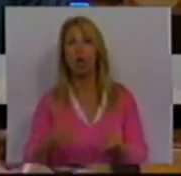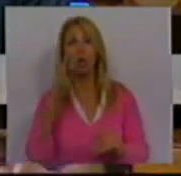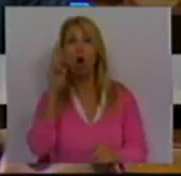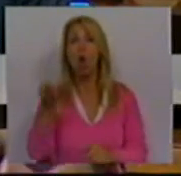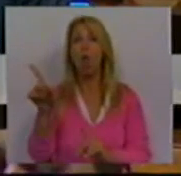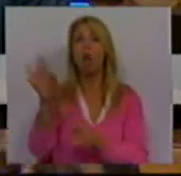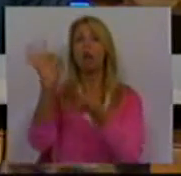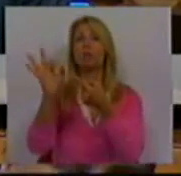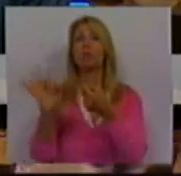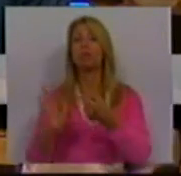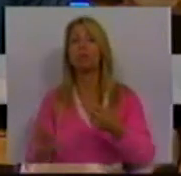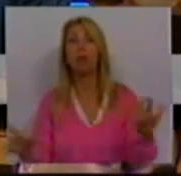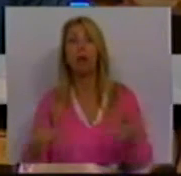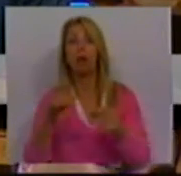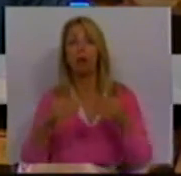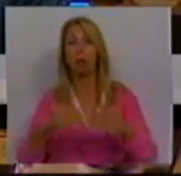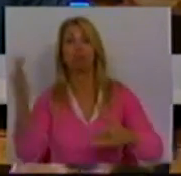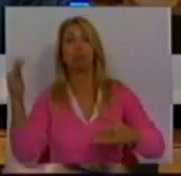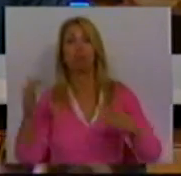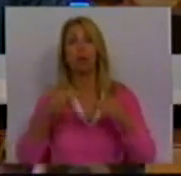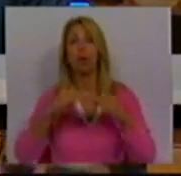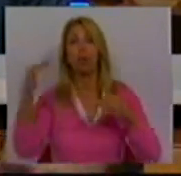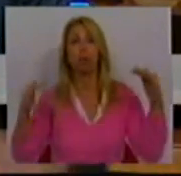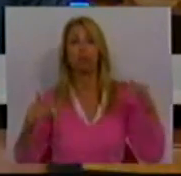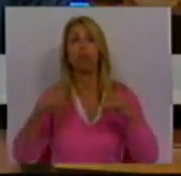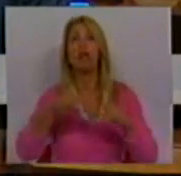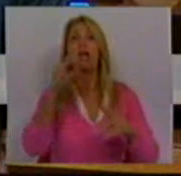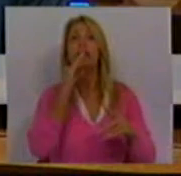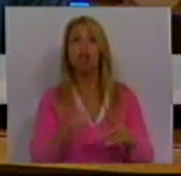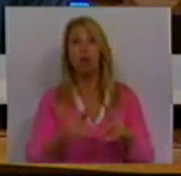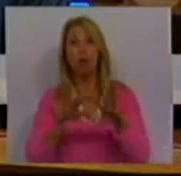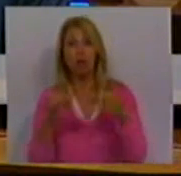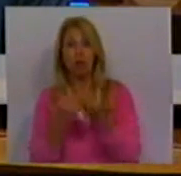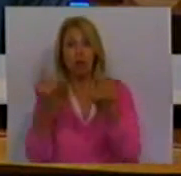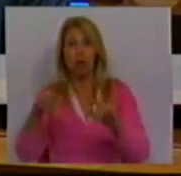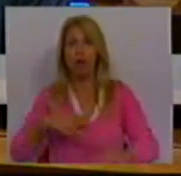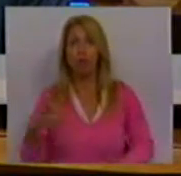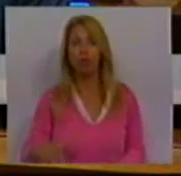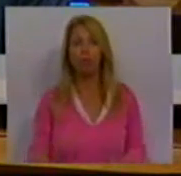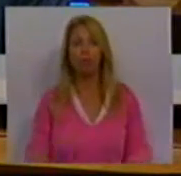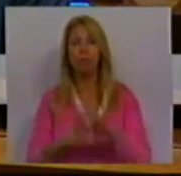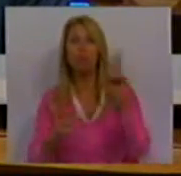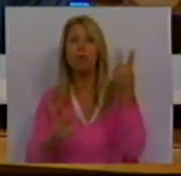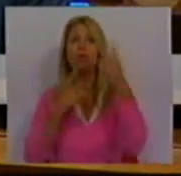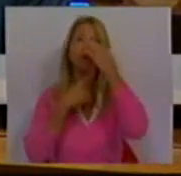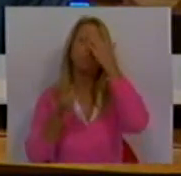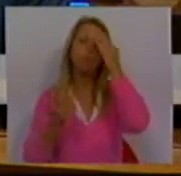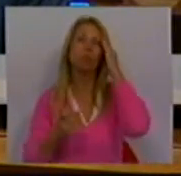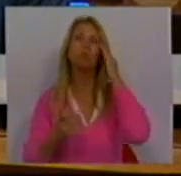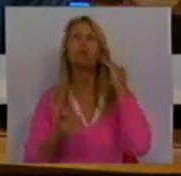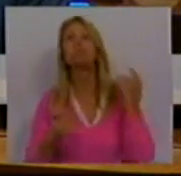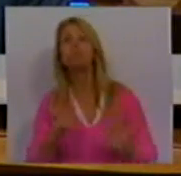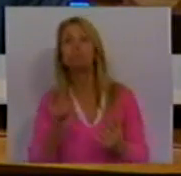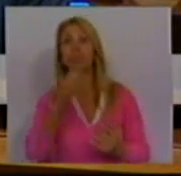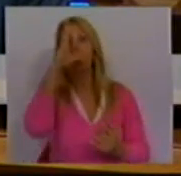para as especificidades e para as disparidades territoriais e sociais que ainda persistem em Portugal. E, portanto, duas questões, que seria: está o